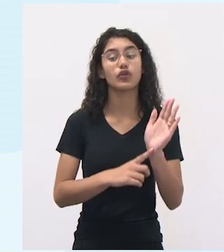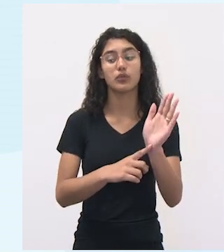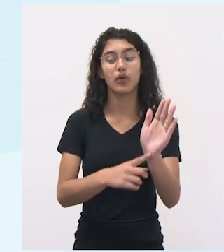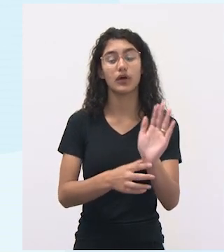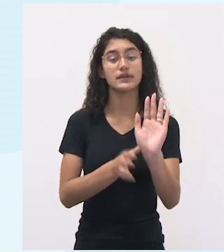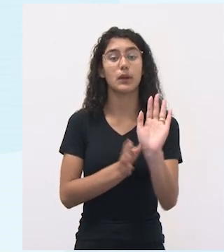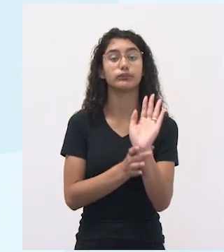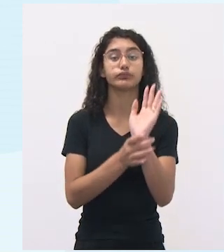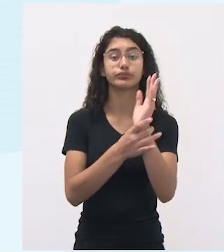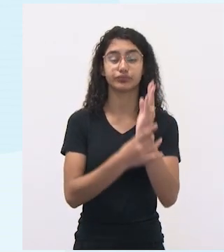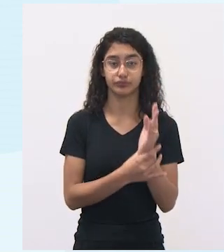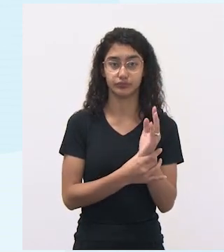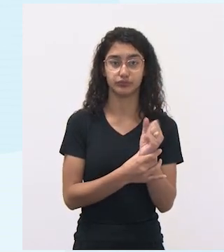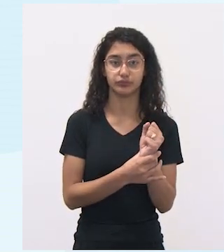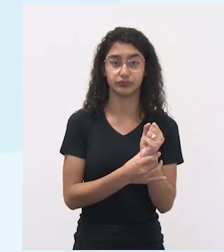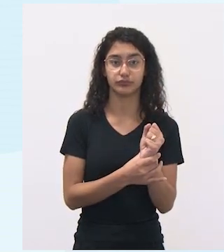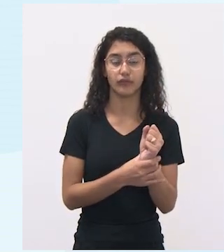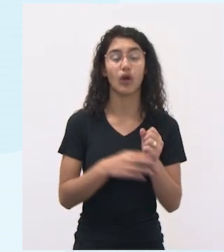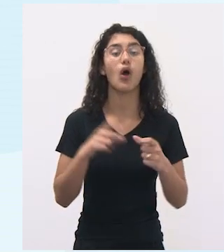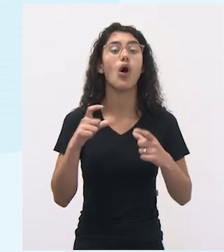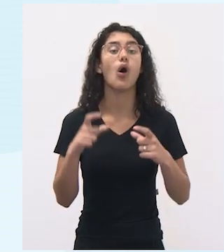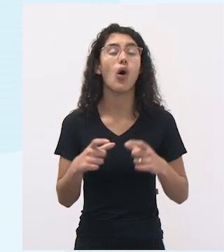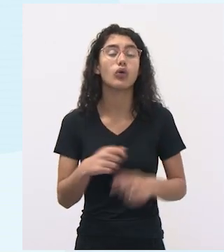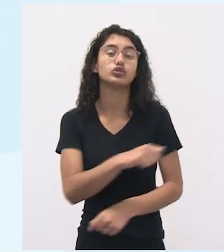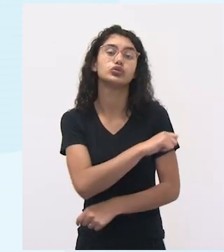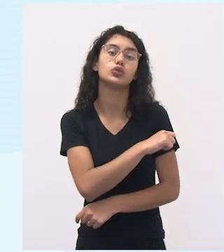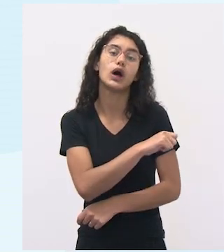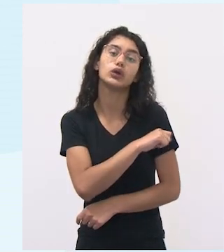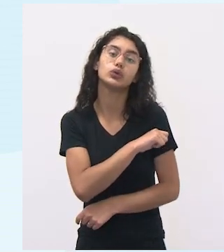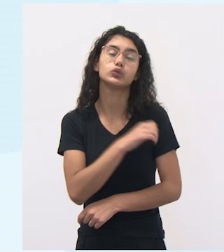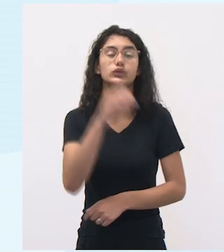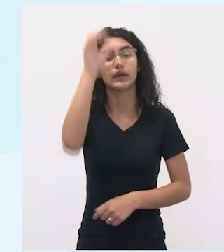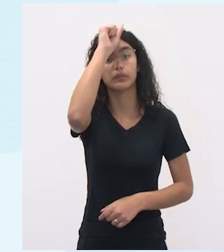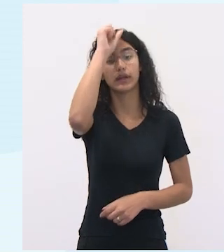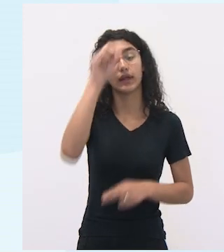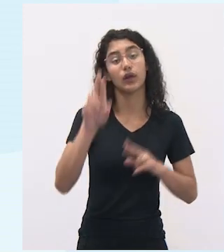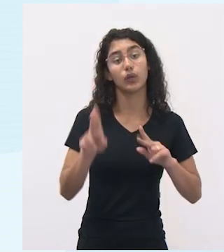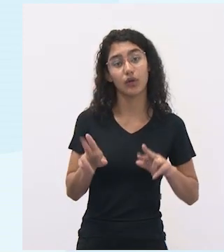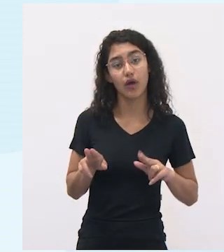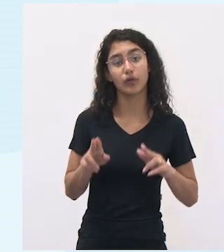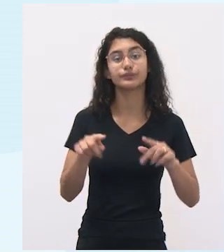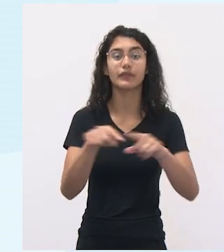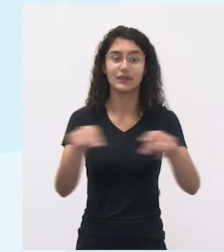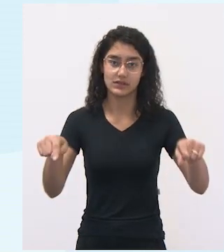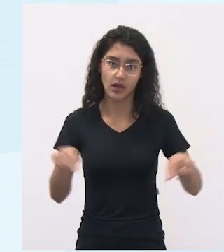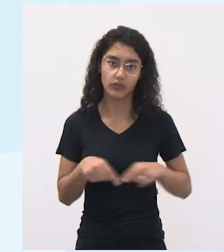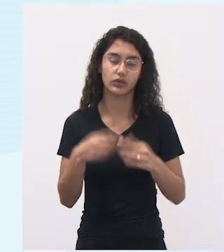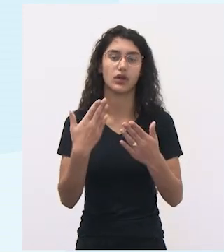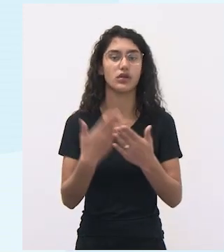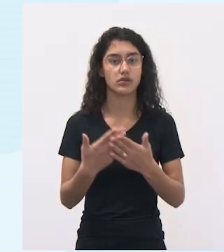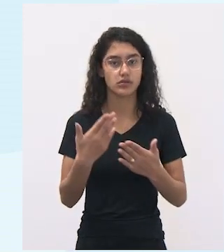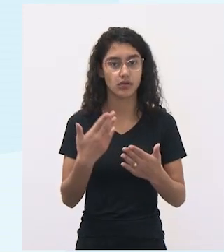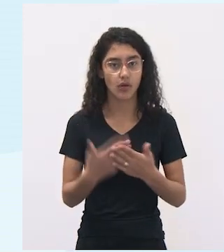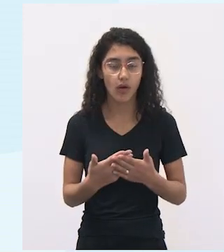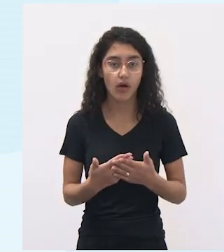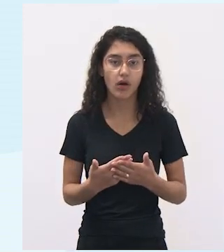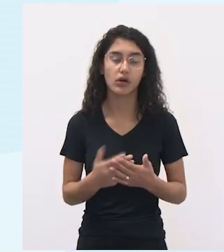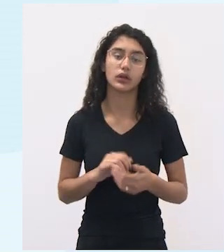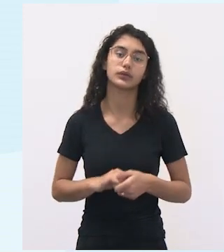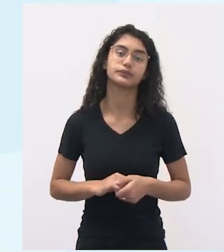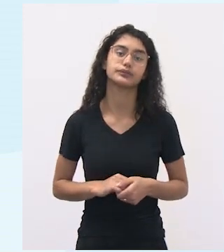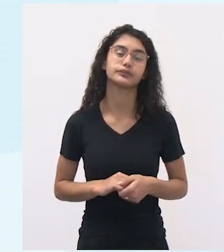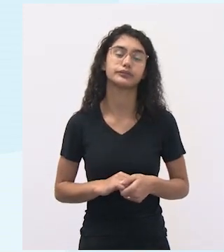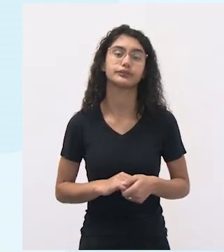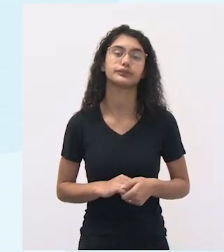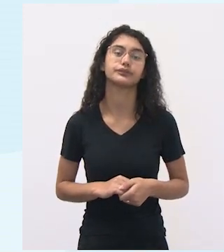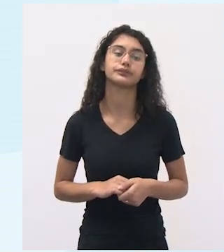os nossos alunos tiveram oportunidades de aprendizagem iguais. Os alunos estavam em sala de aula, tiveram garantidos seus dias letivos de aula, tiveram